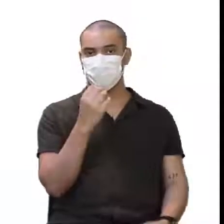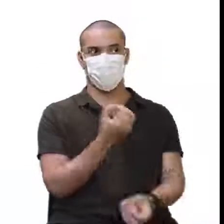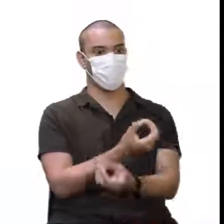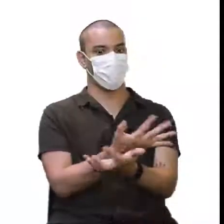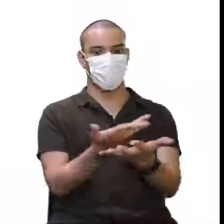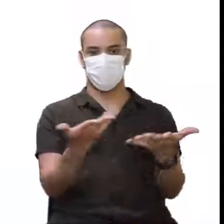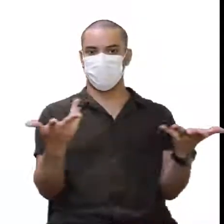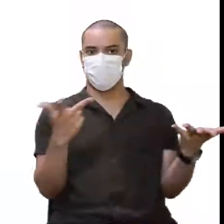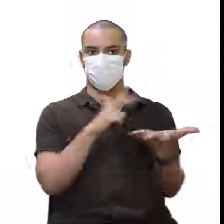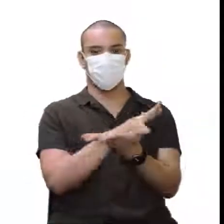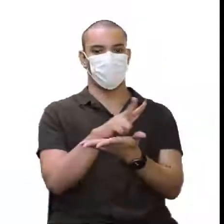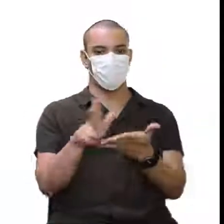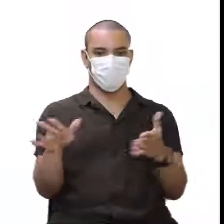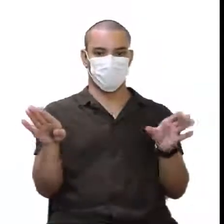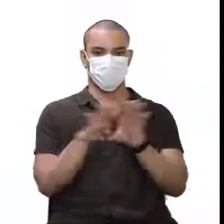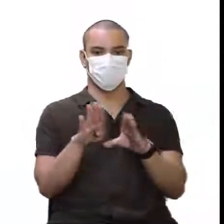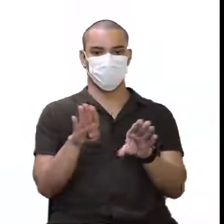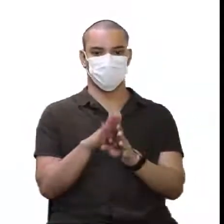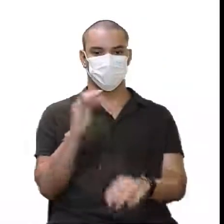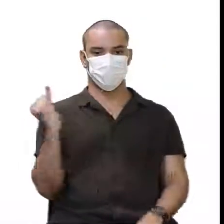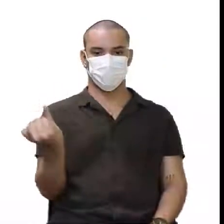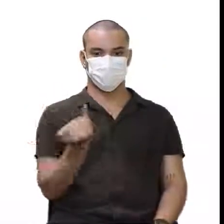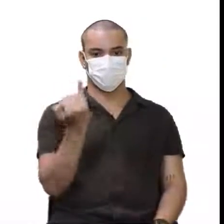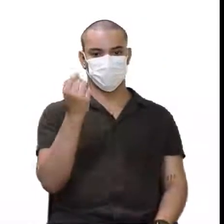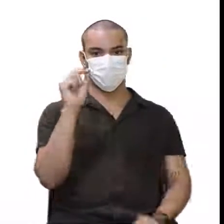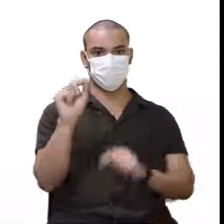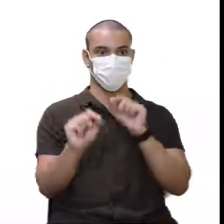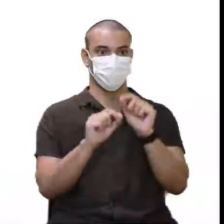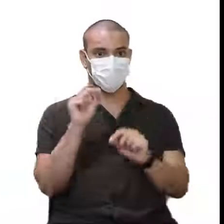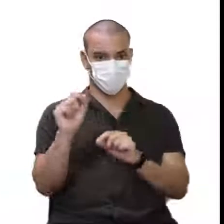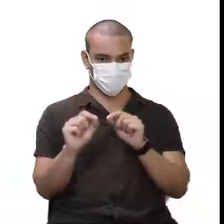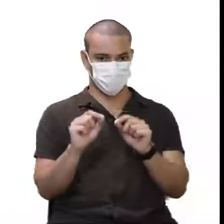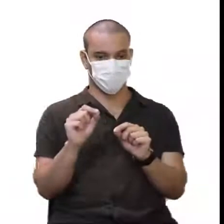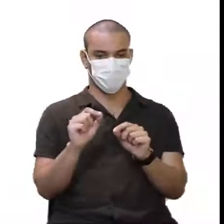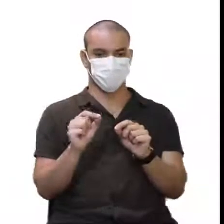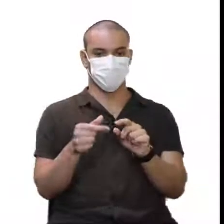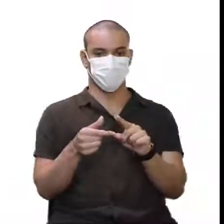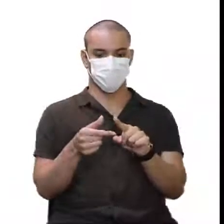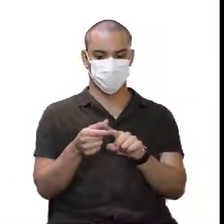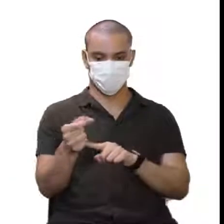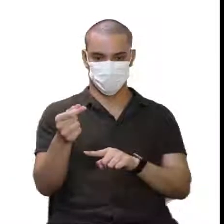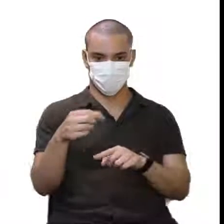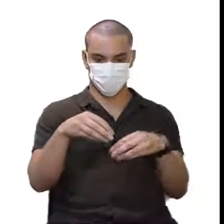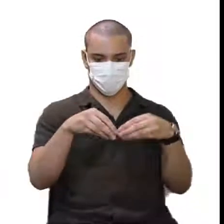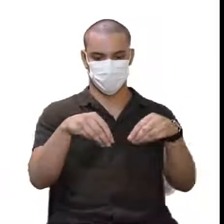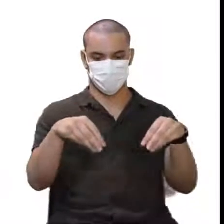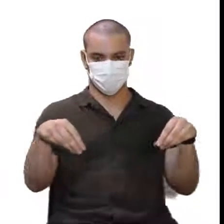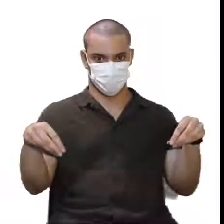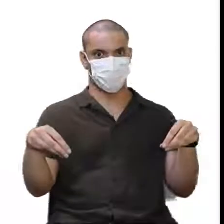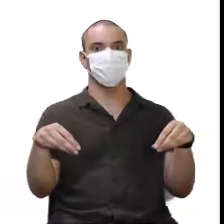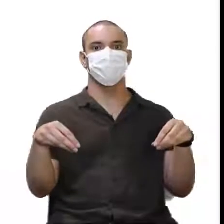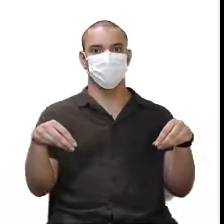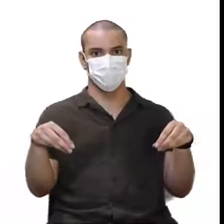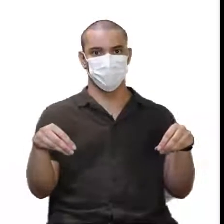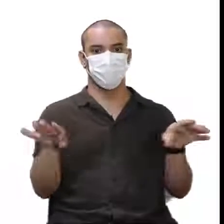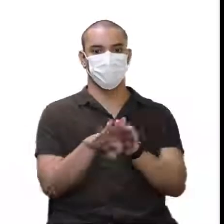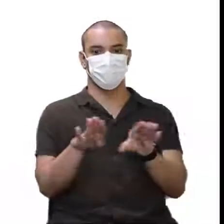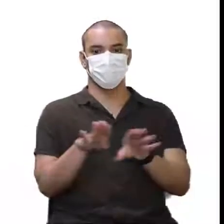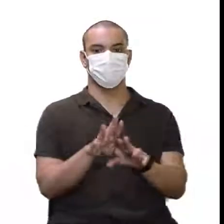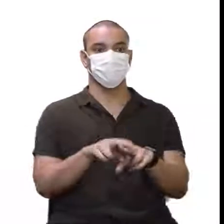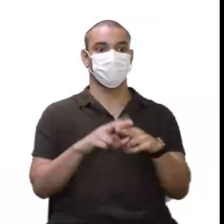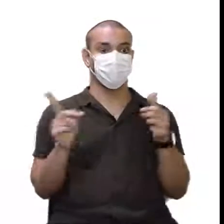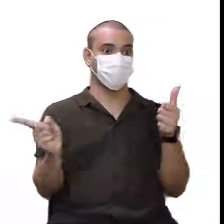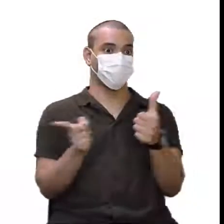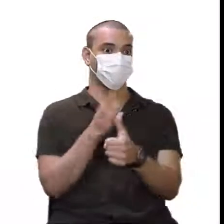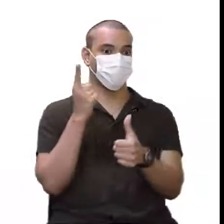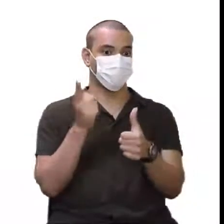produção e muito importante aqui que a gente não acentuou, mas vamos lá. Aqui, ó, produção de sementes. Então, primeiro, você